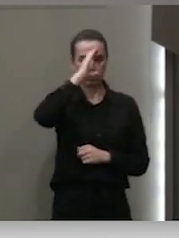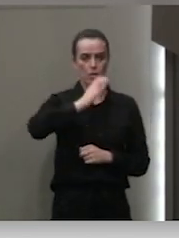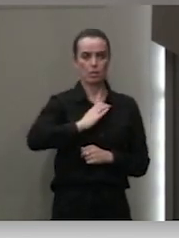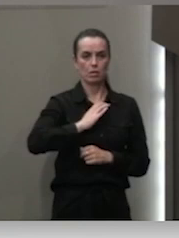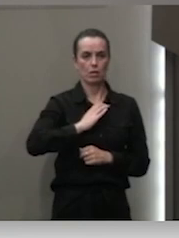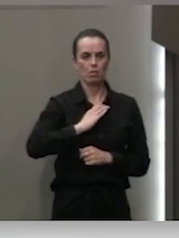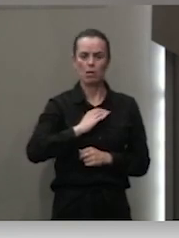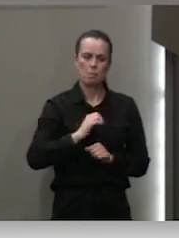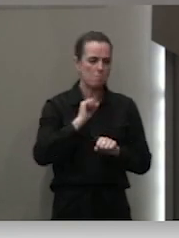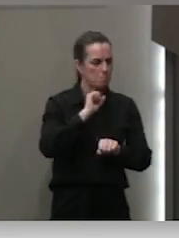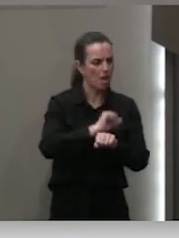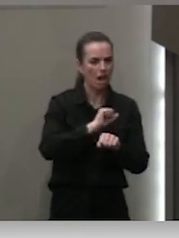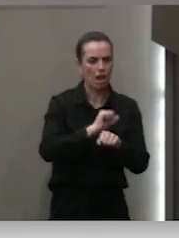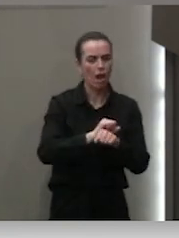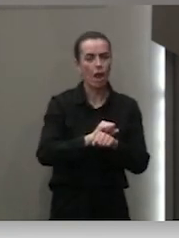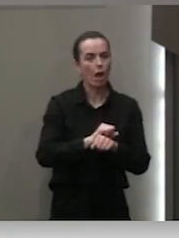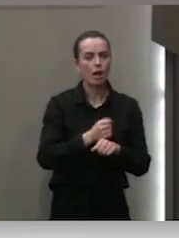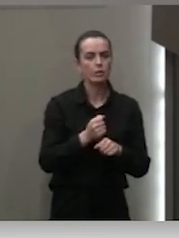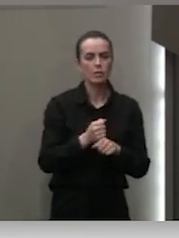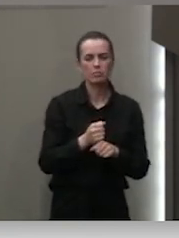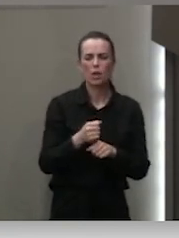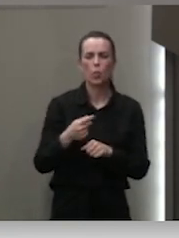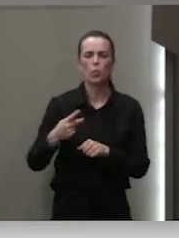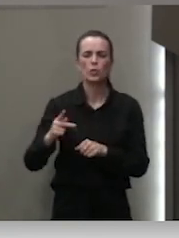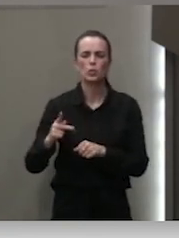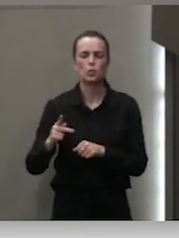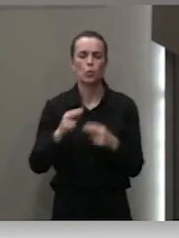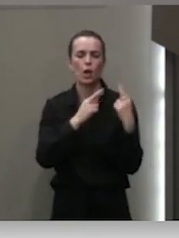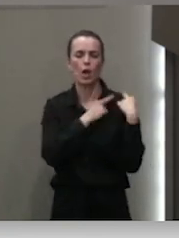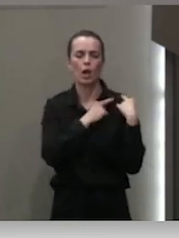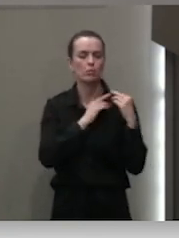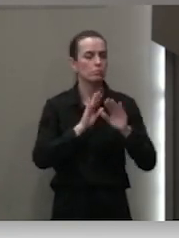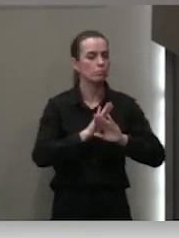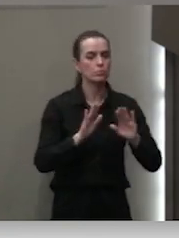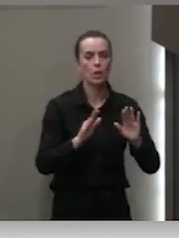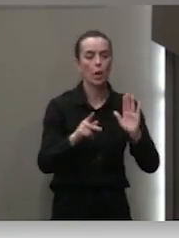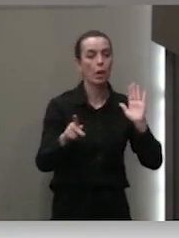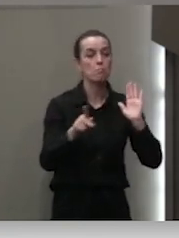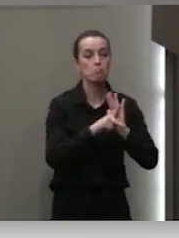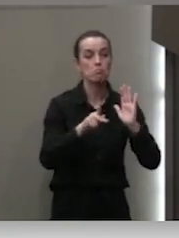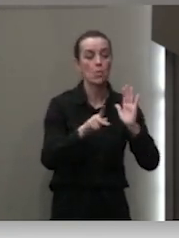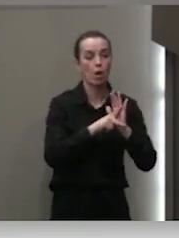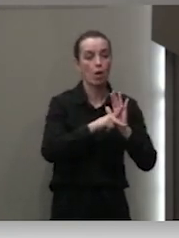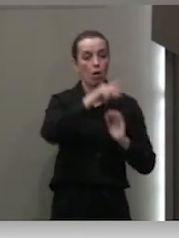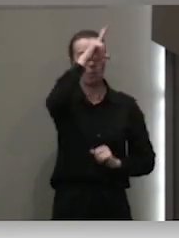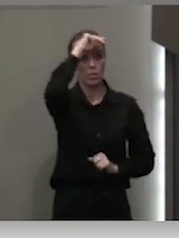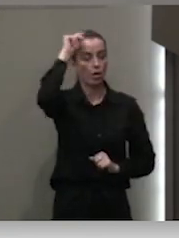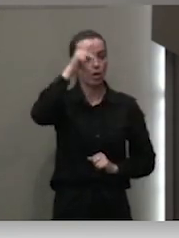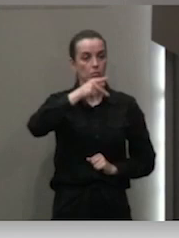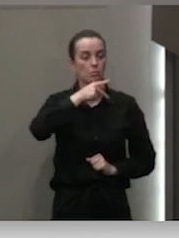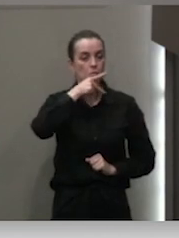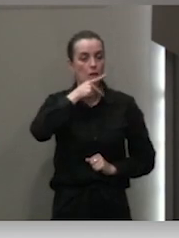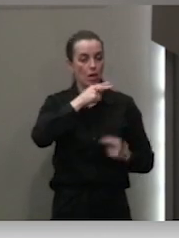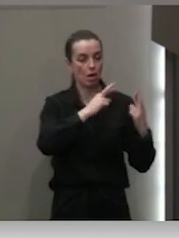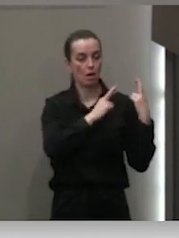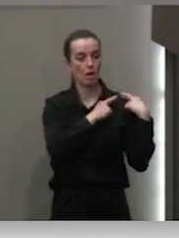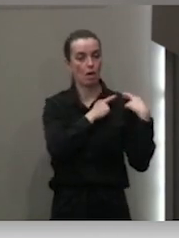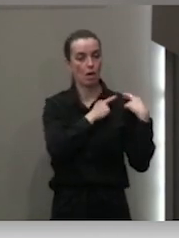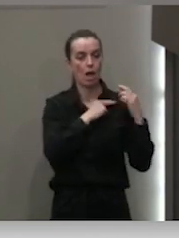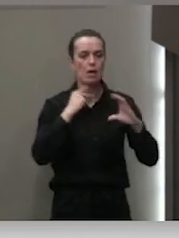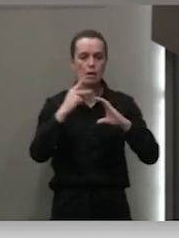coisas assumir de uma vez por todas que a defesa do cidadan passofundo é do Prefeito é desta